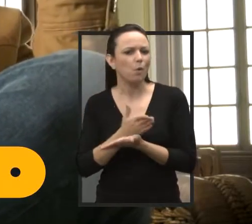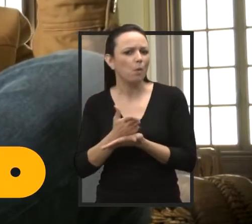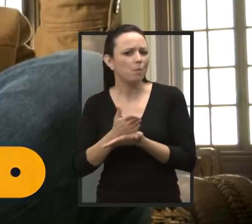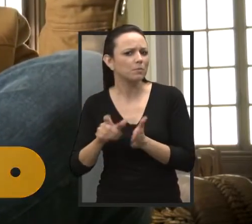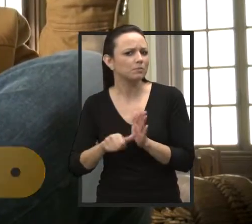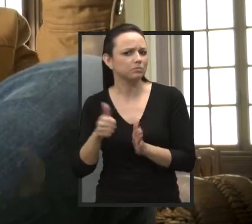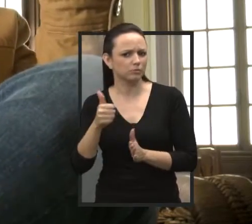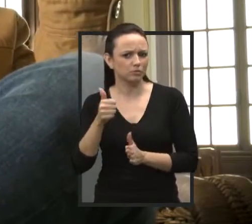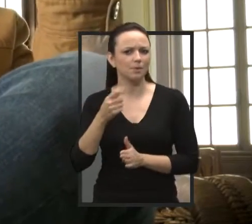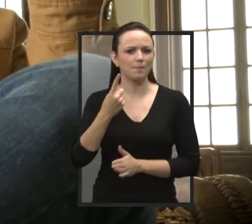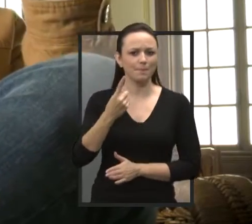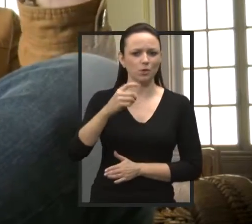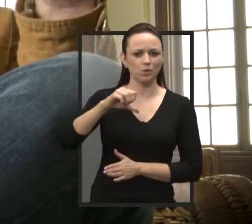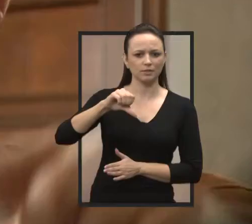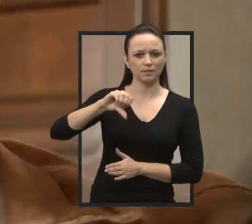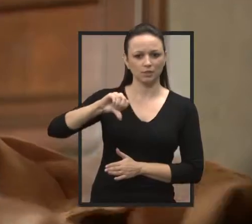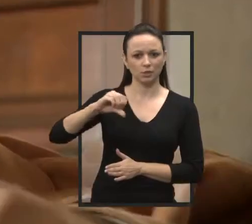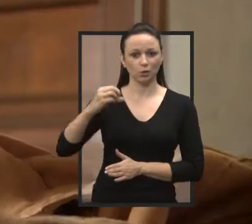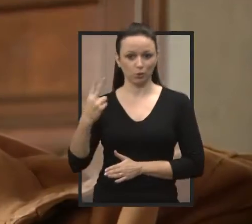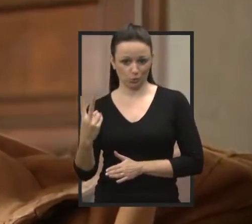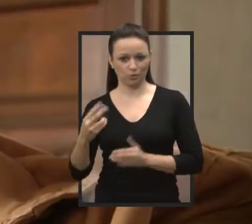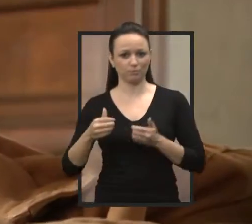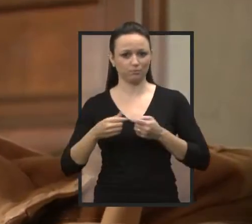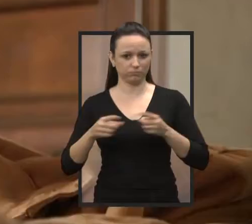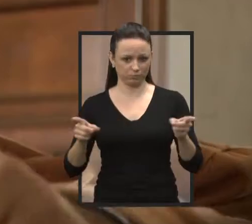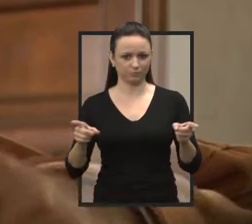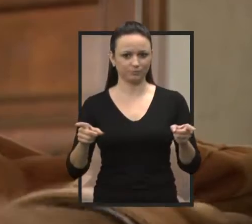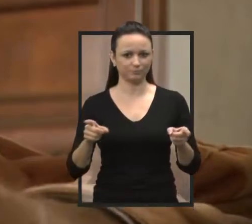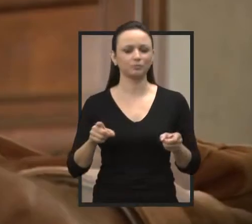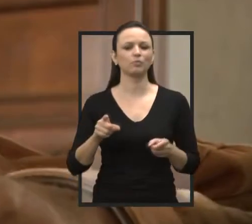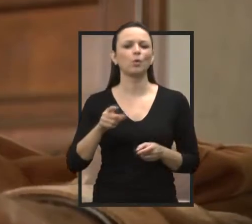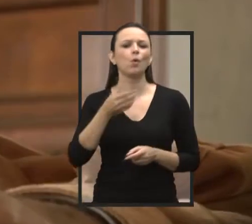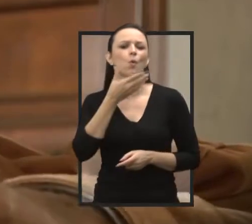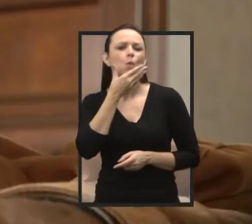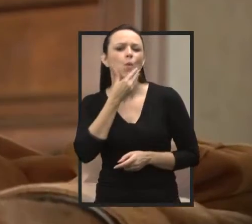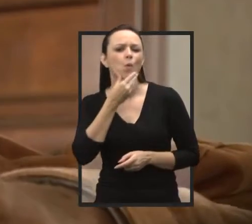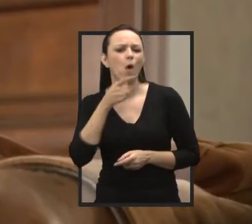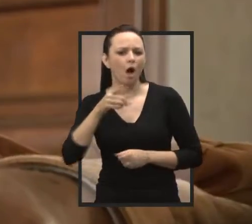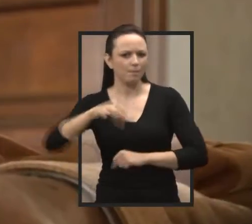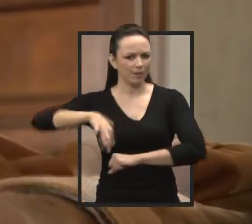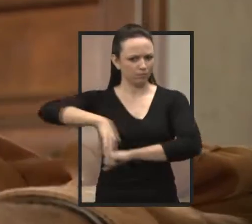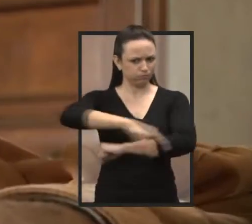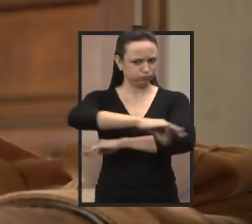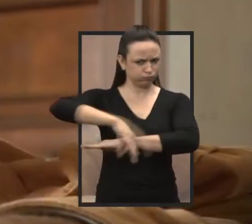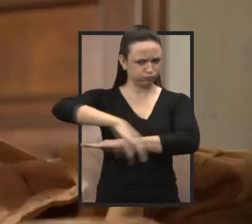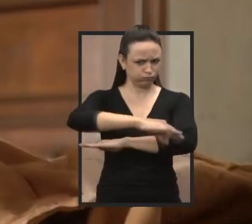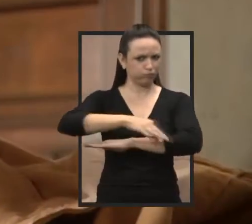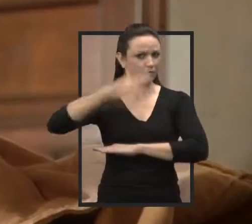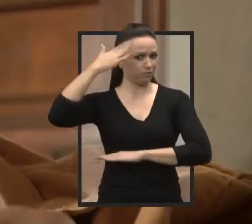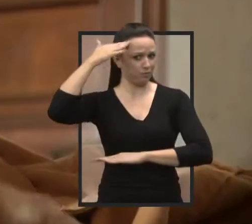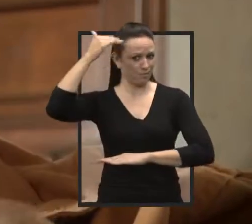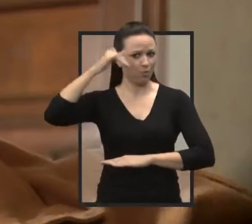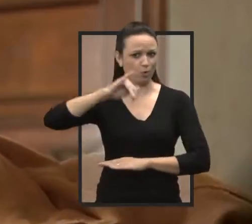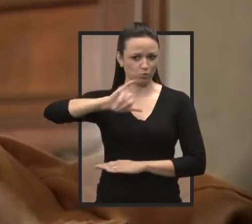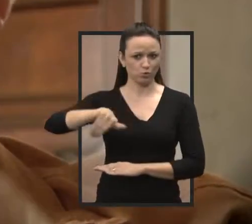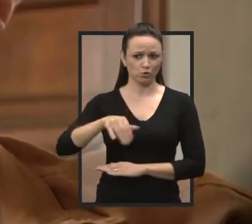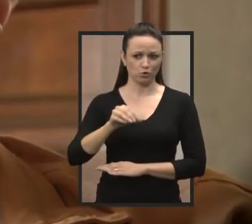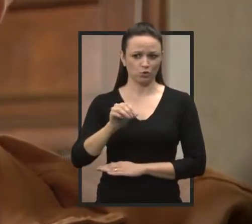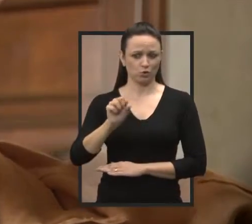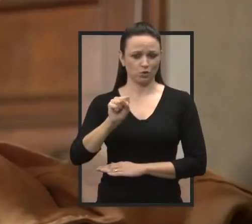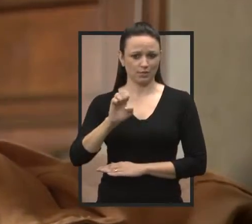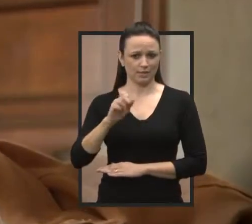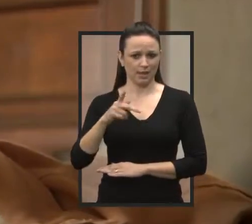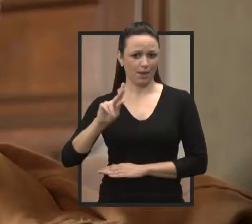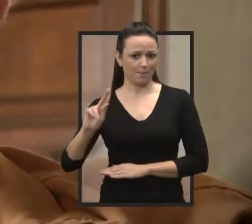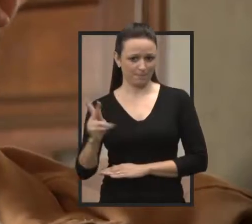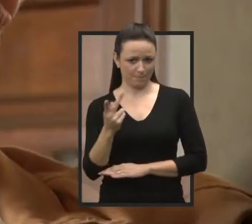A escola foi inaugurada em 1902. O José von Humbeck, que foi o arquiteto que projetou a escola, que